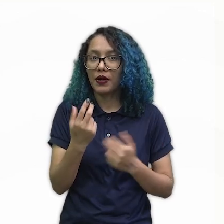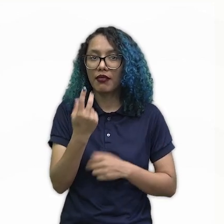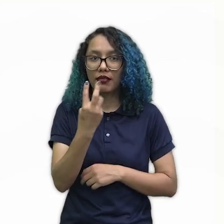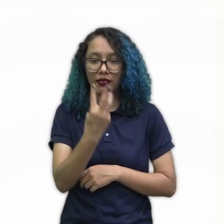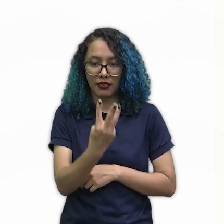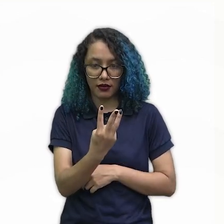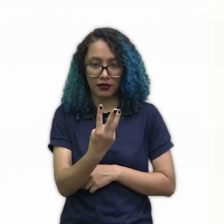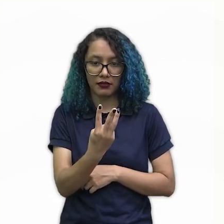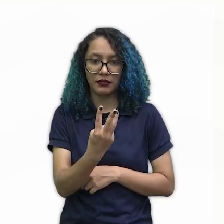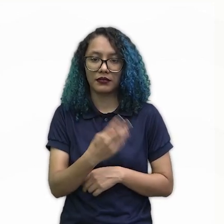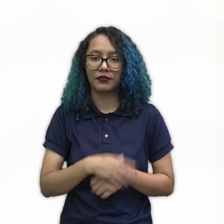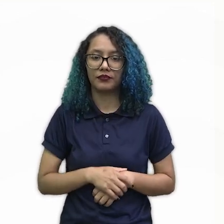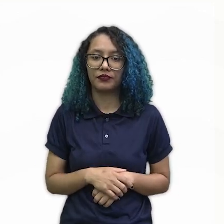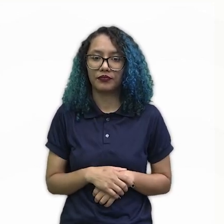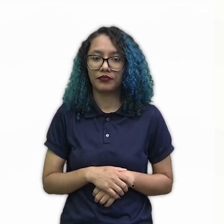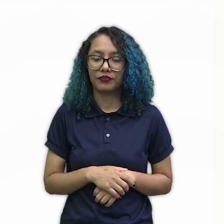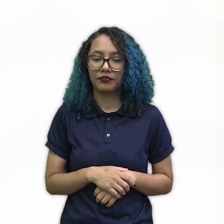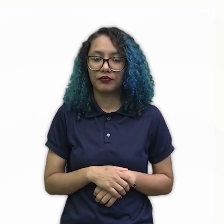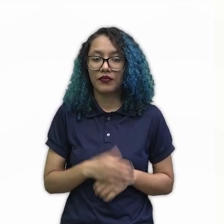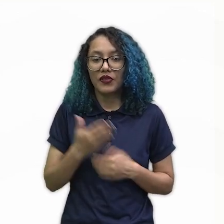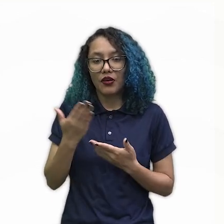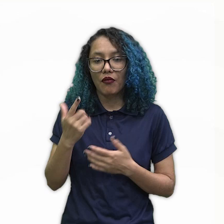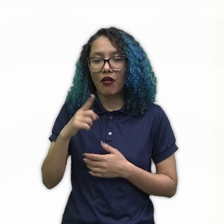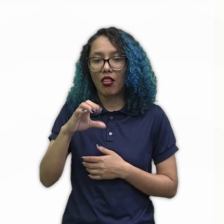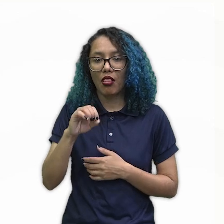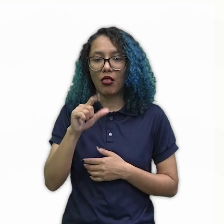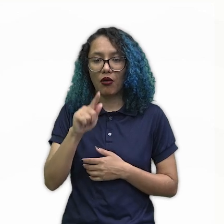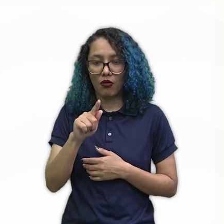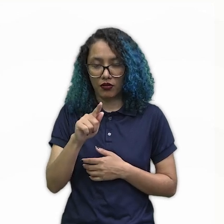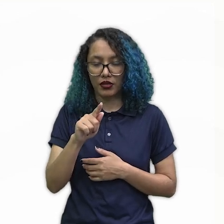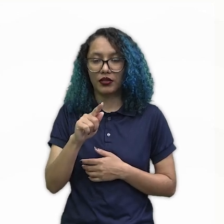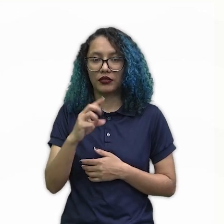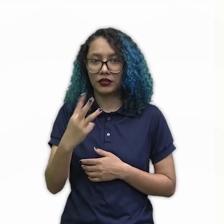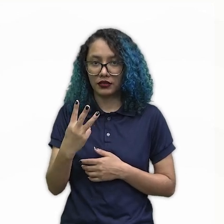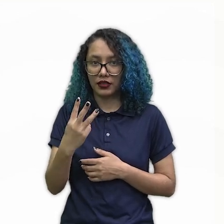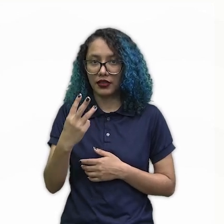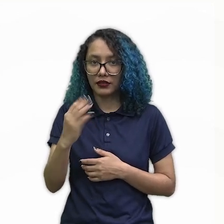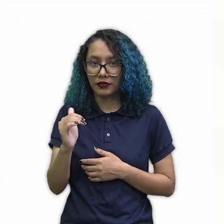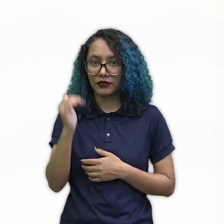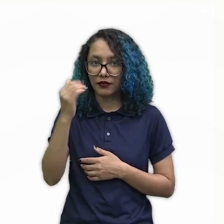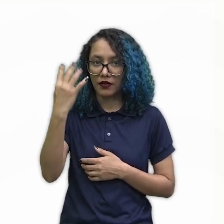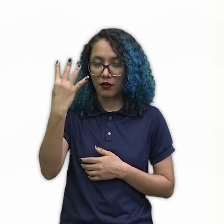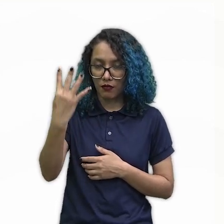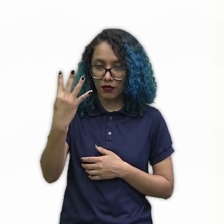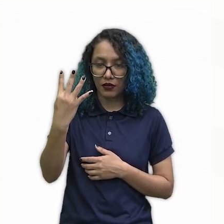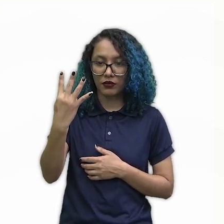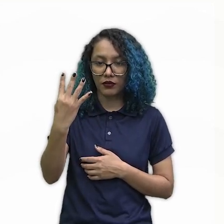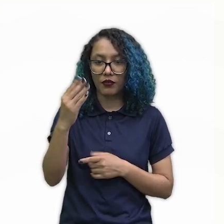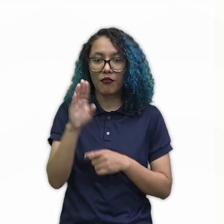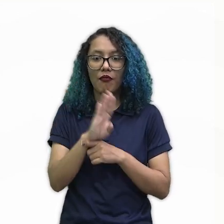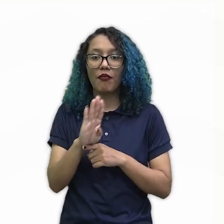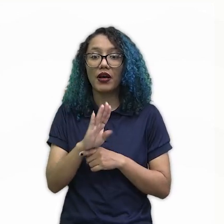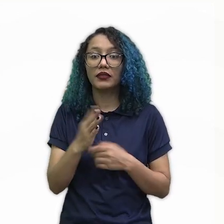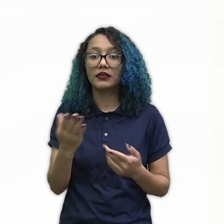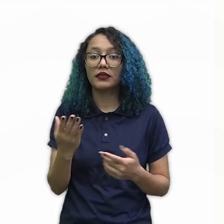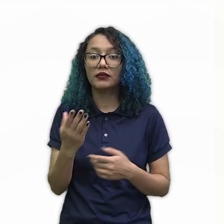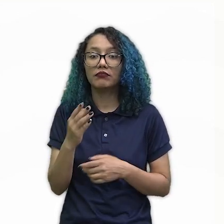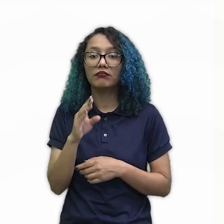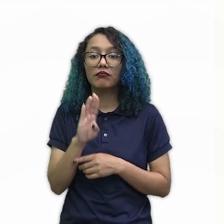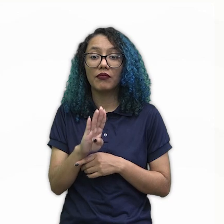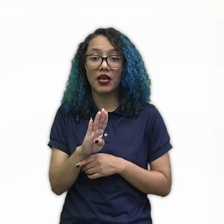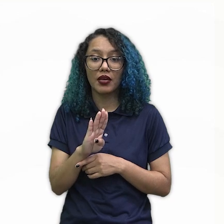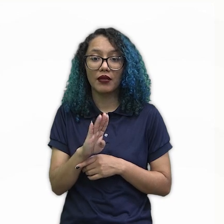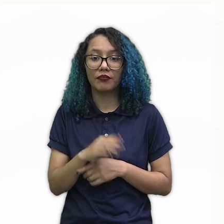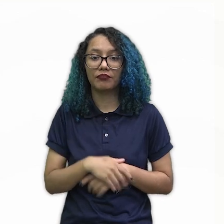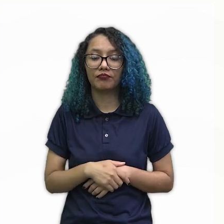Então, aqui nós vamos ficar com log, não é, de 3 elevado a 4 na base b. E